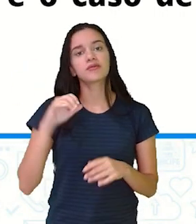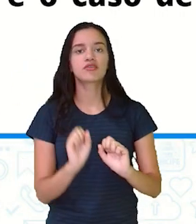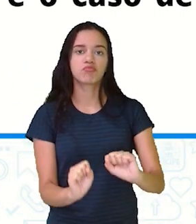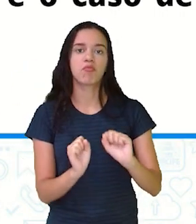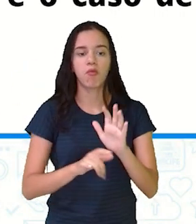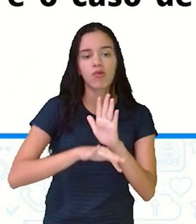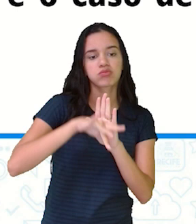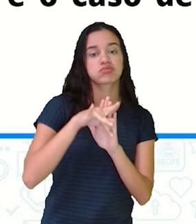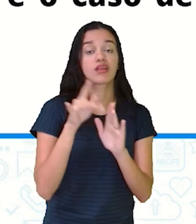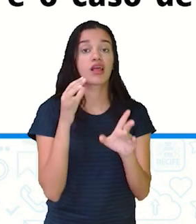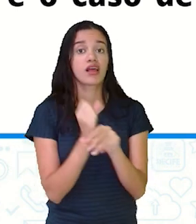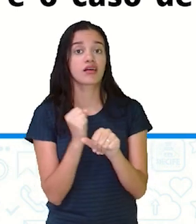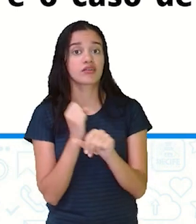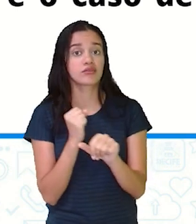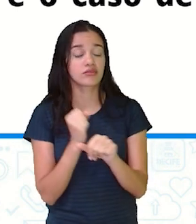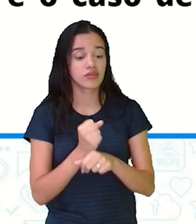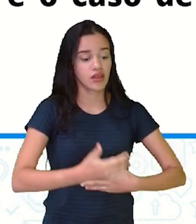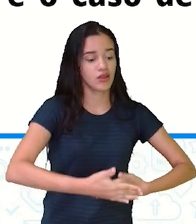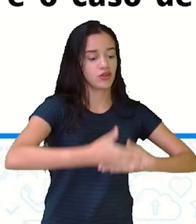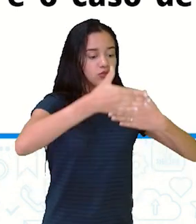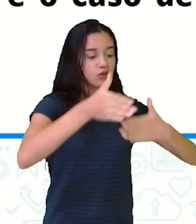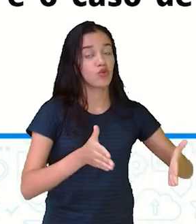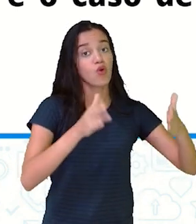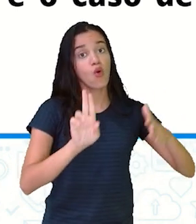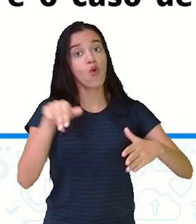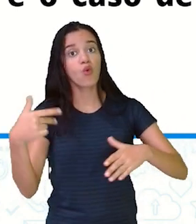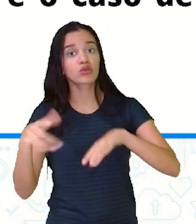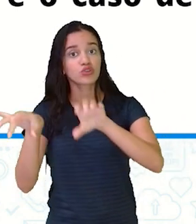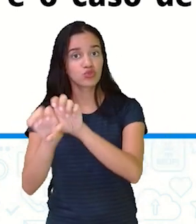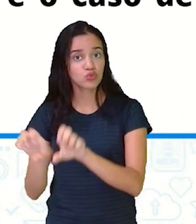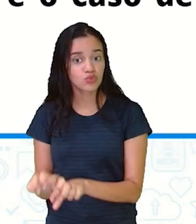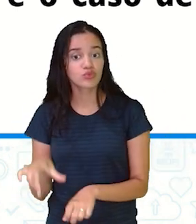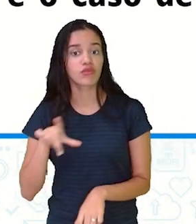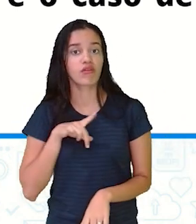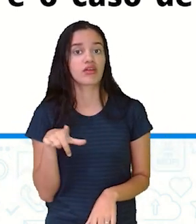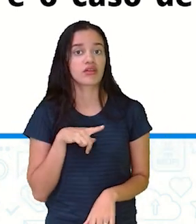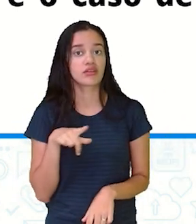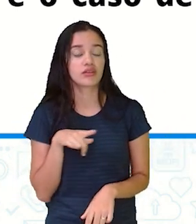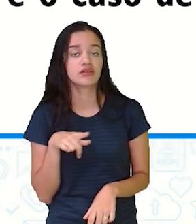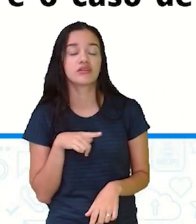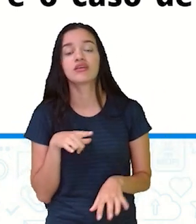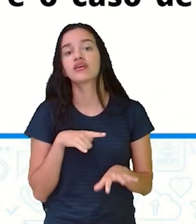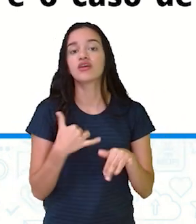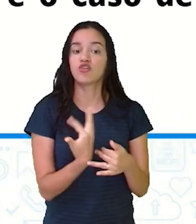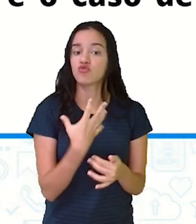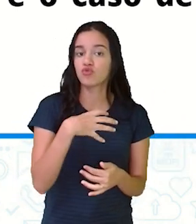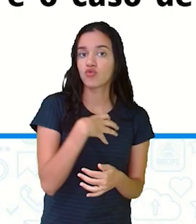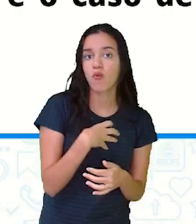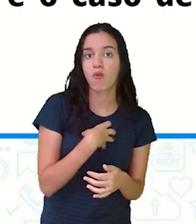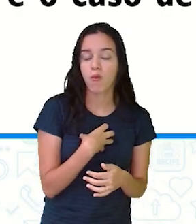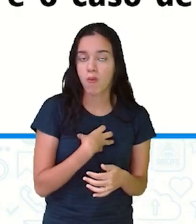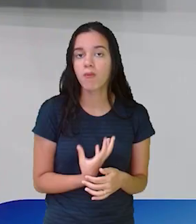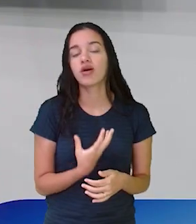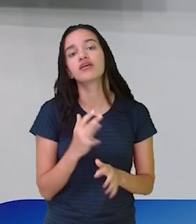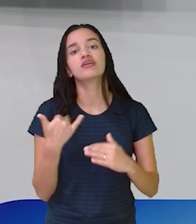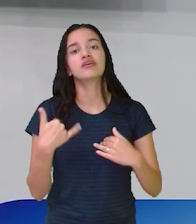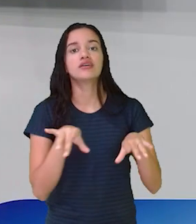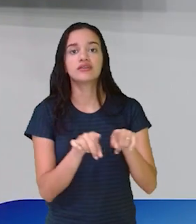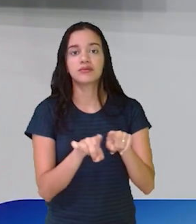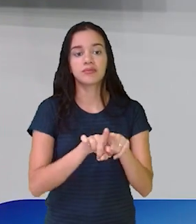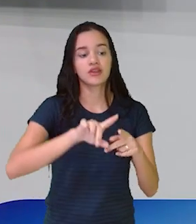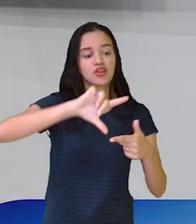ser calculado para recipientes ou estruturas que tenham determinados formatos, como é o caso de